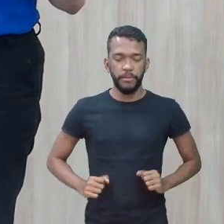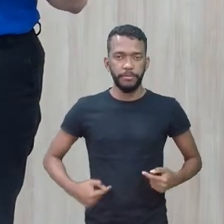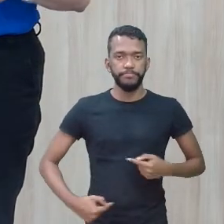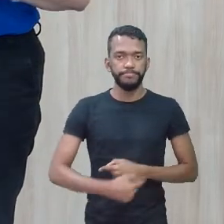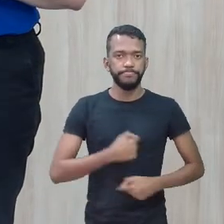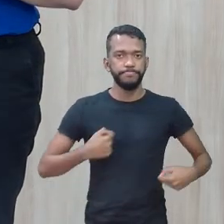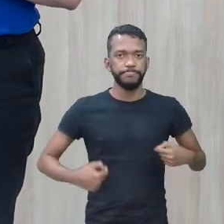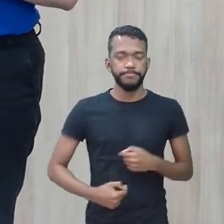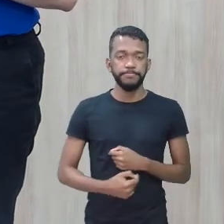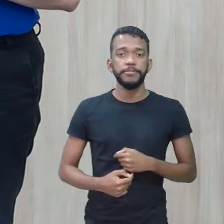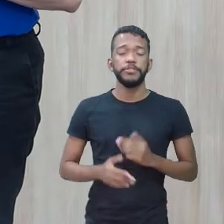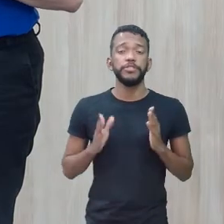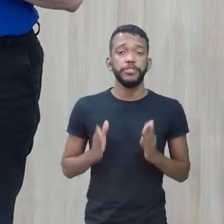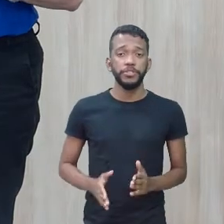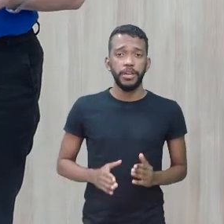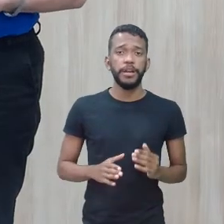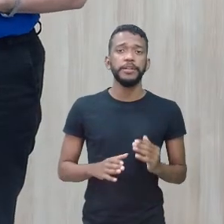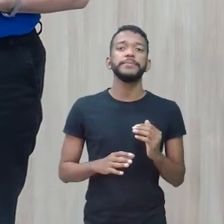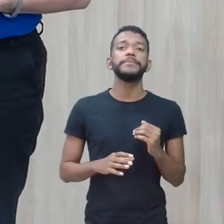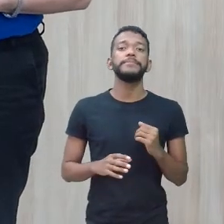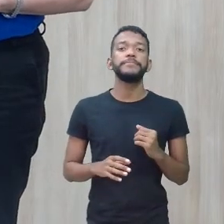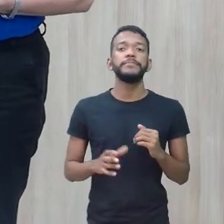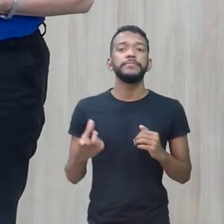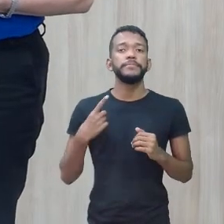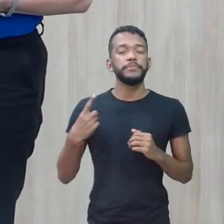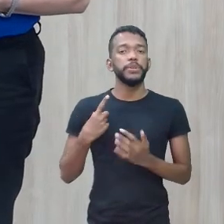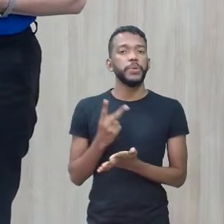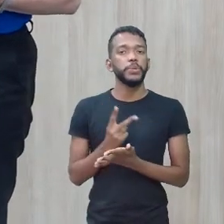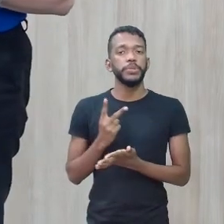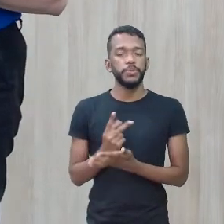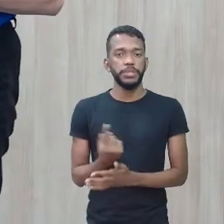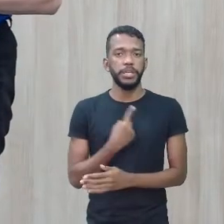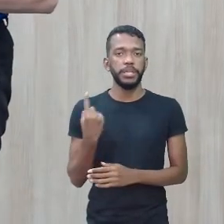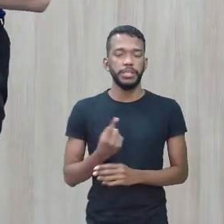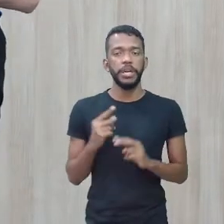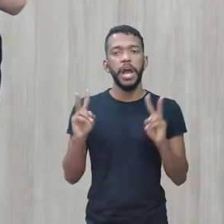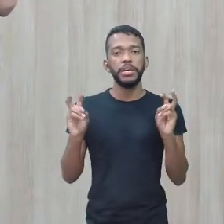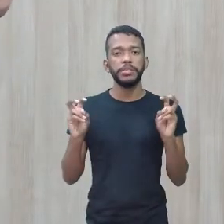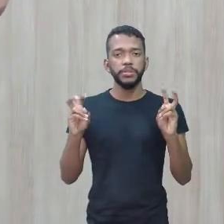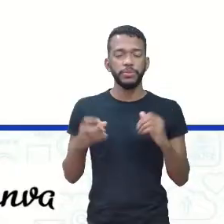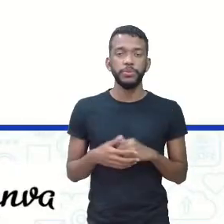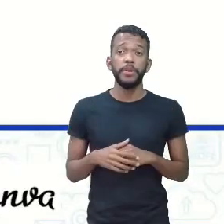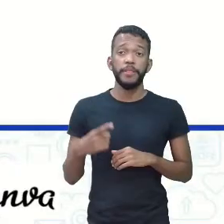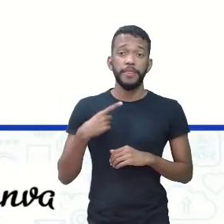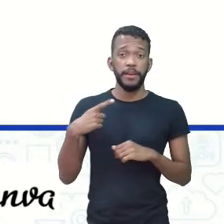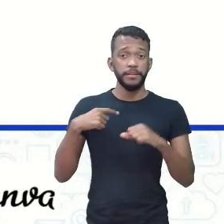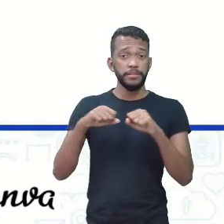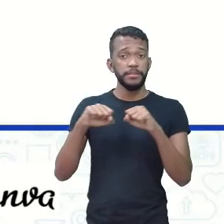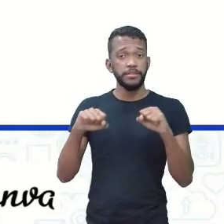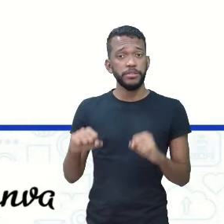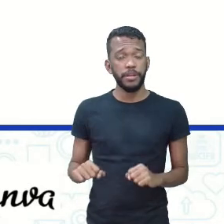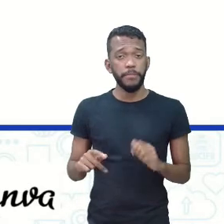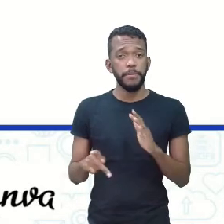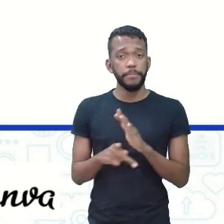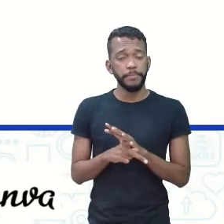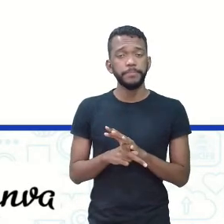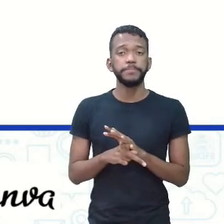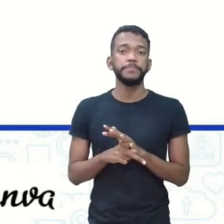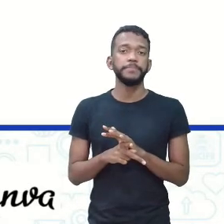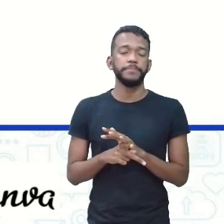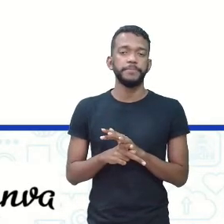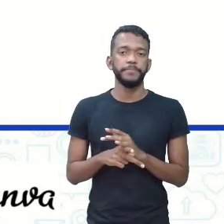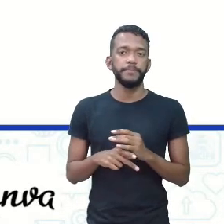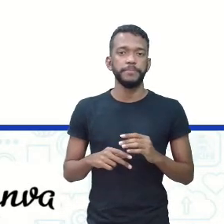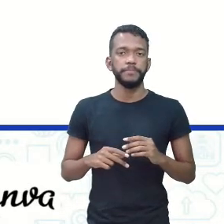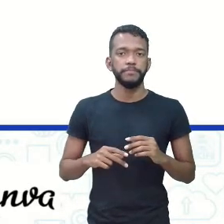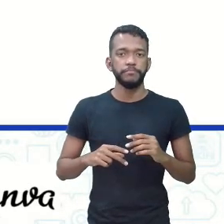e em seguida vamos dar continuidade ao nosso assunto. Então aqui, o sistema reprodutor. Ele também é